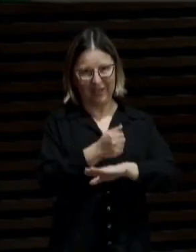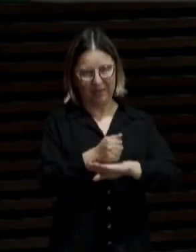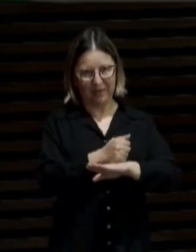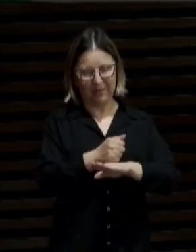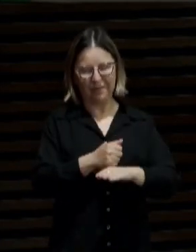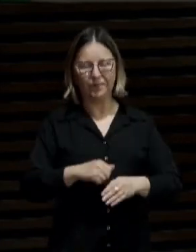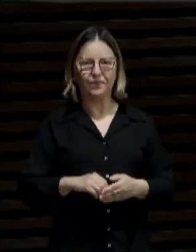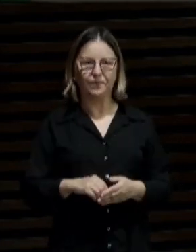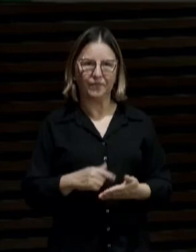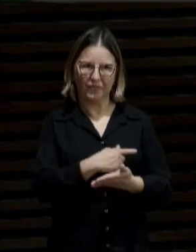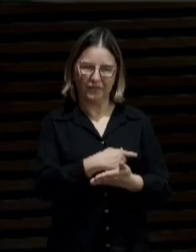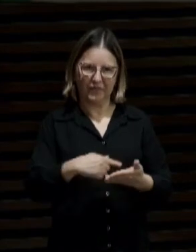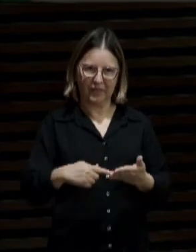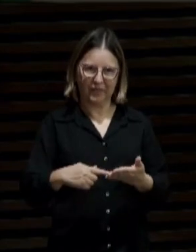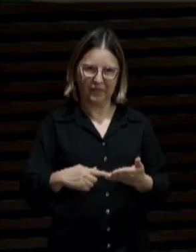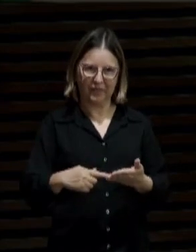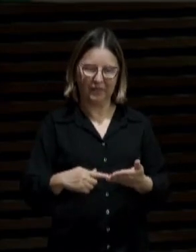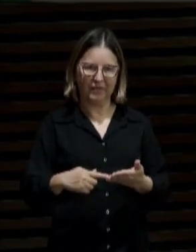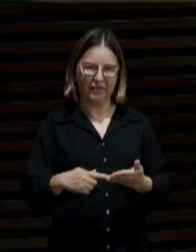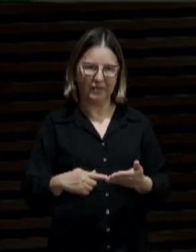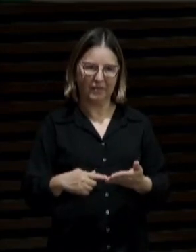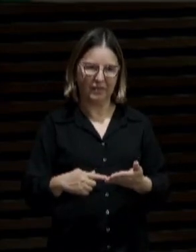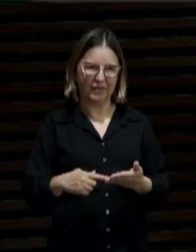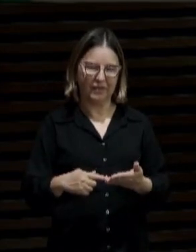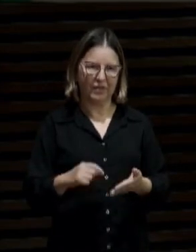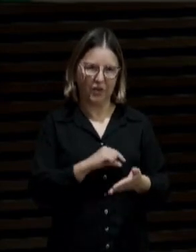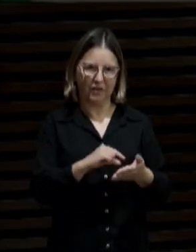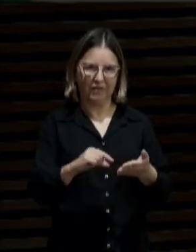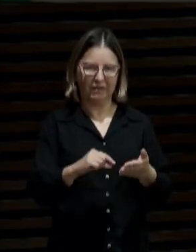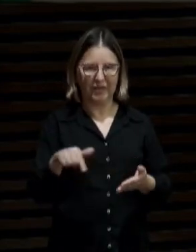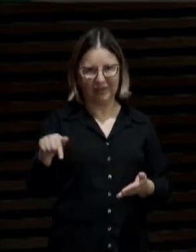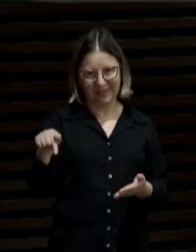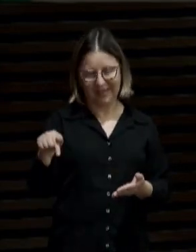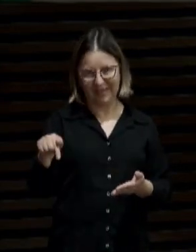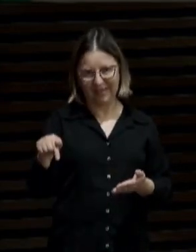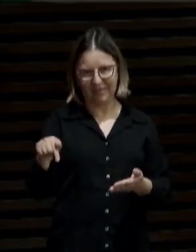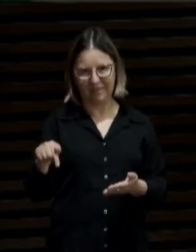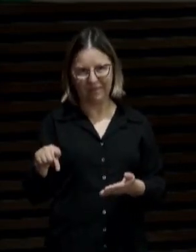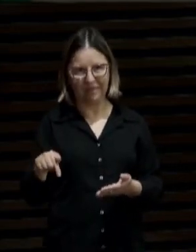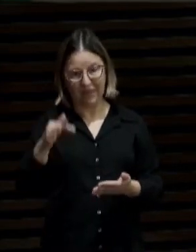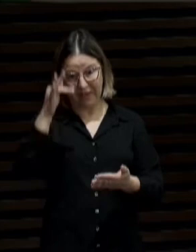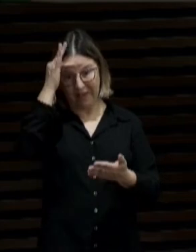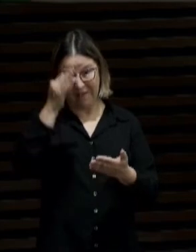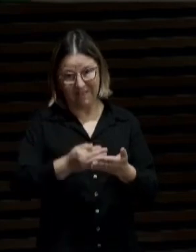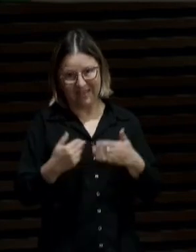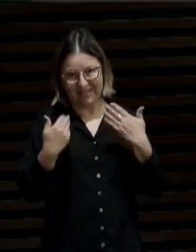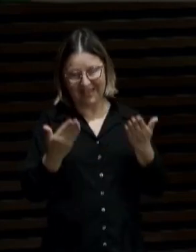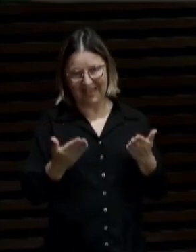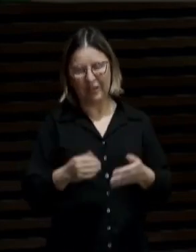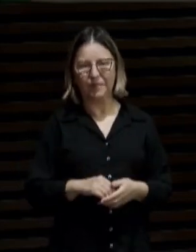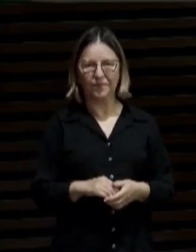Gênesis, versículo 7, depois do 6, que fala que ele creu e a fé foi imputada. Versículo 7 fala,